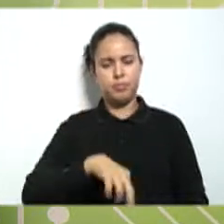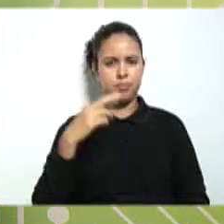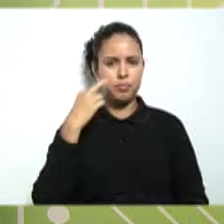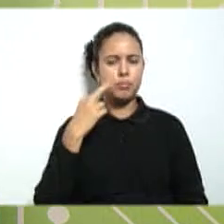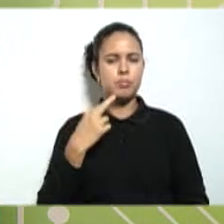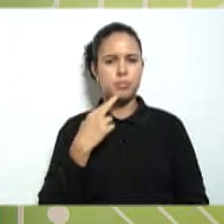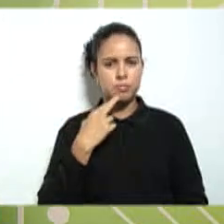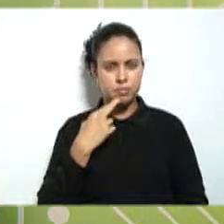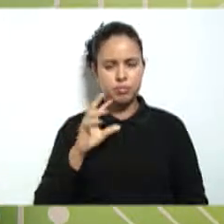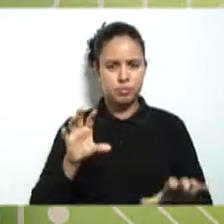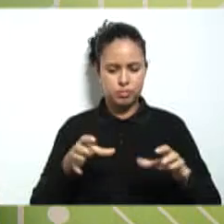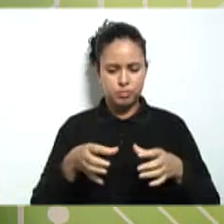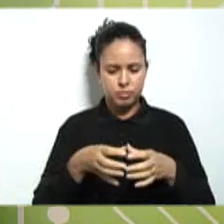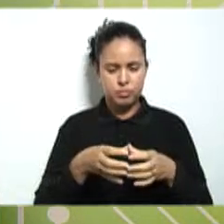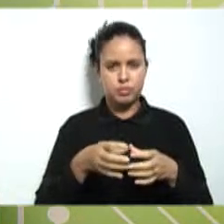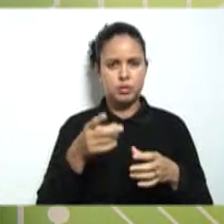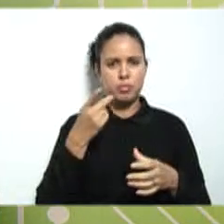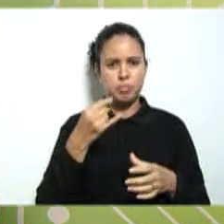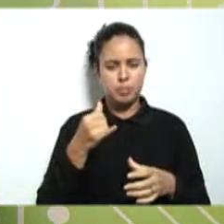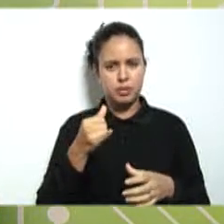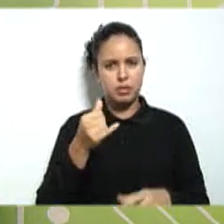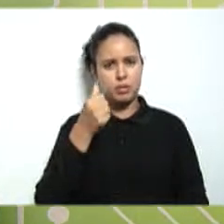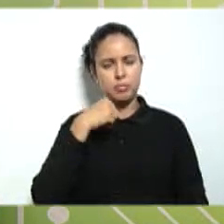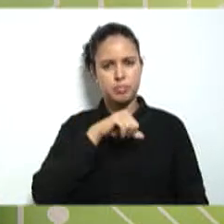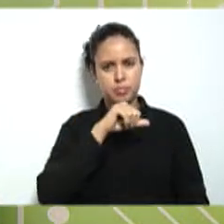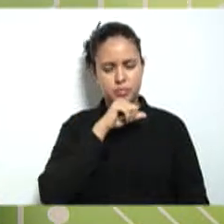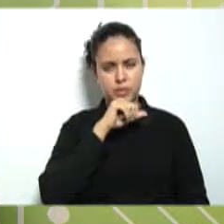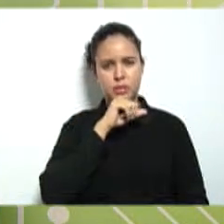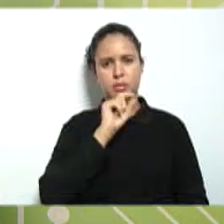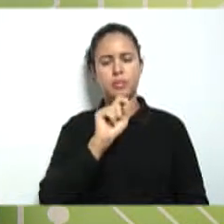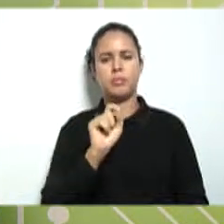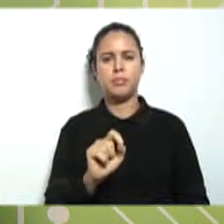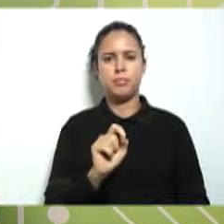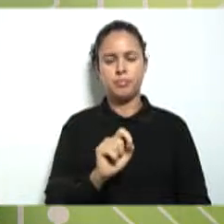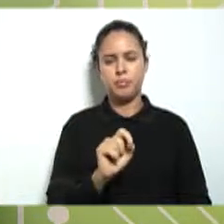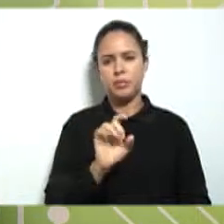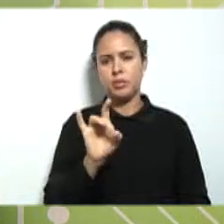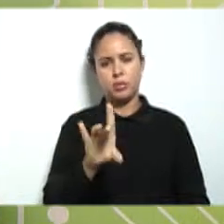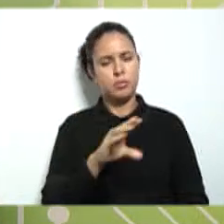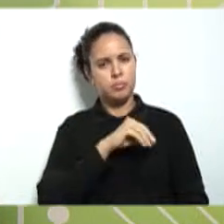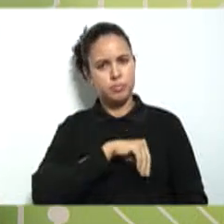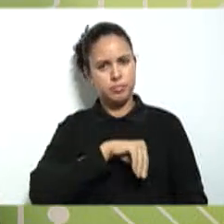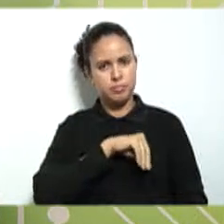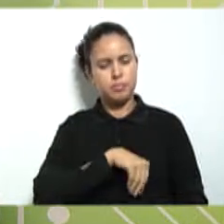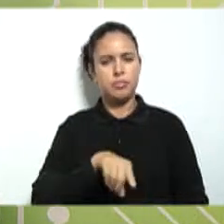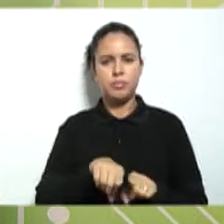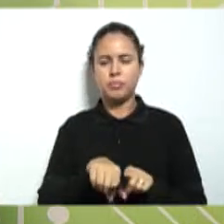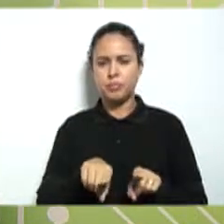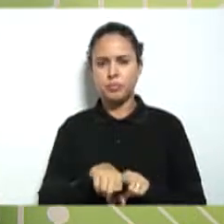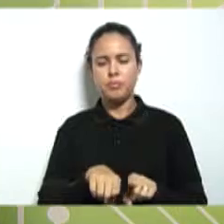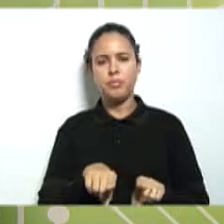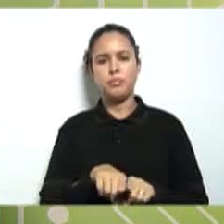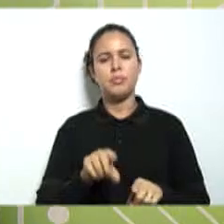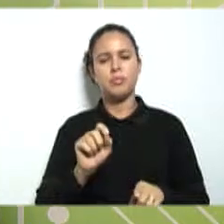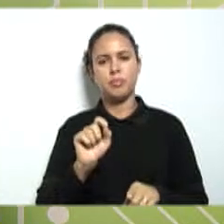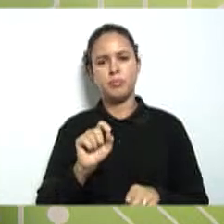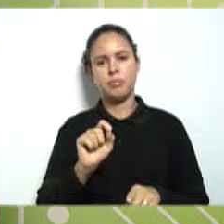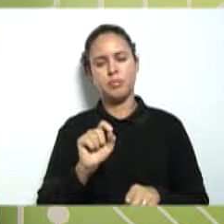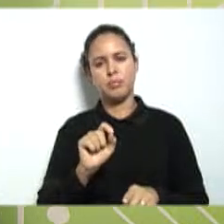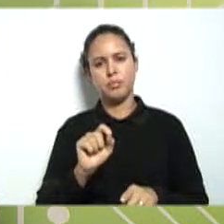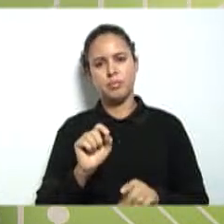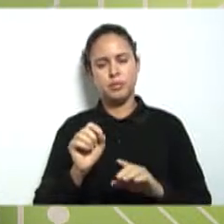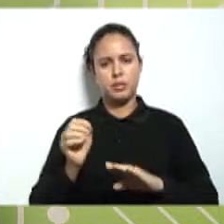Nelas se juntam, às vezes, pais interessados, professores que estão ali até não só pelo salário, mas também pela ideologia. E a gente consegue a qualidade